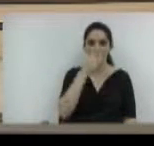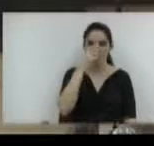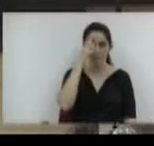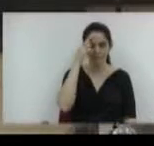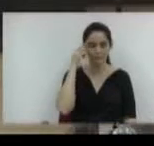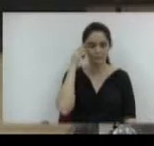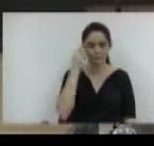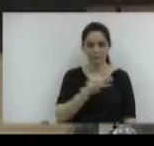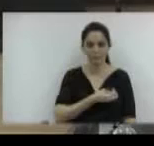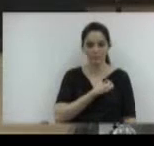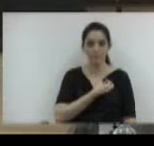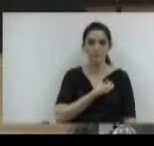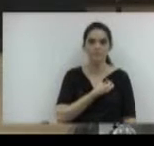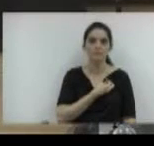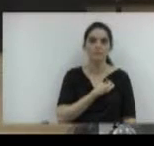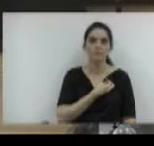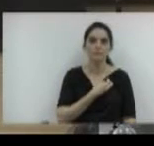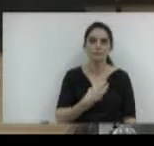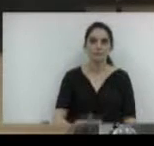Nunes Cerqueira. Presente.